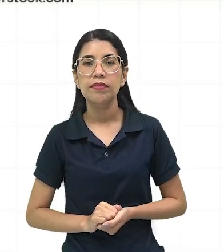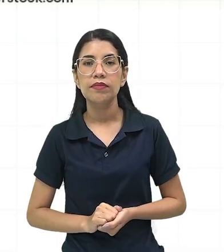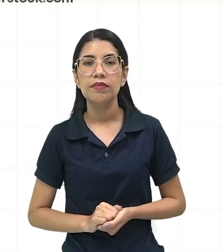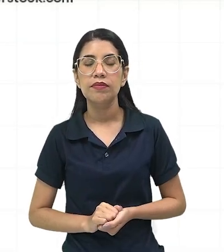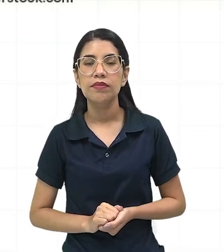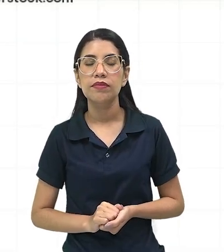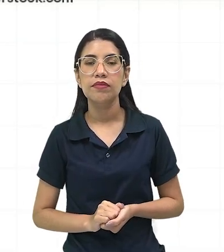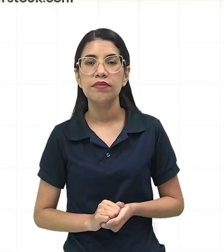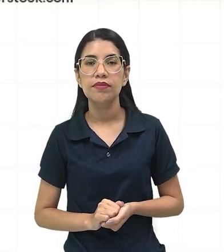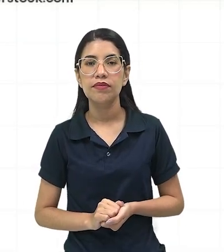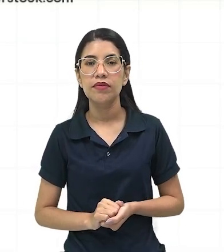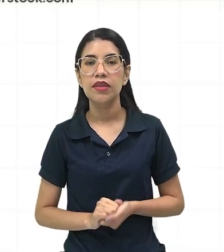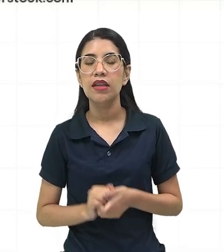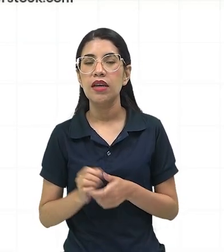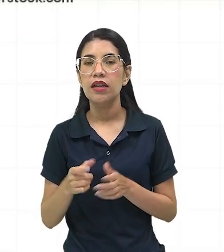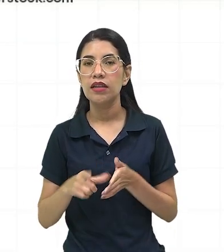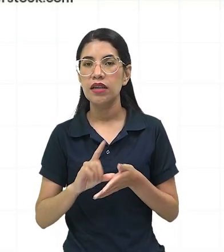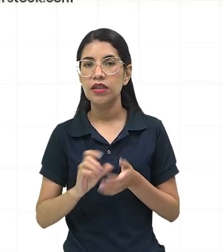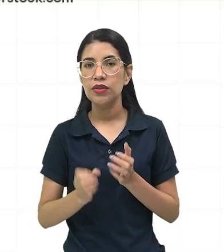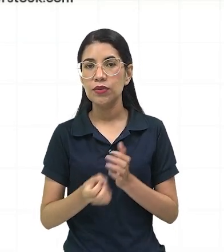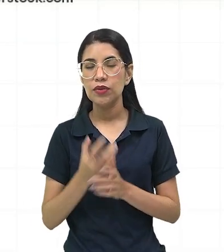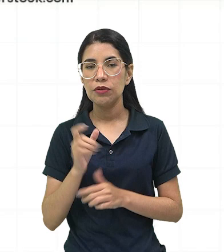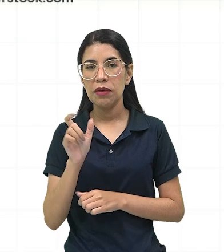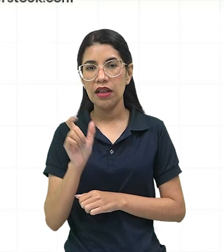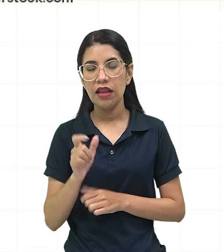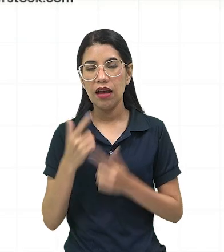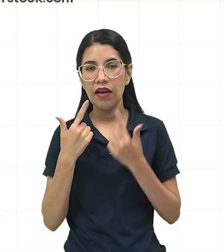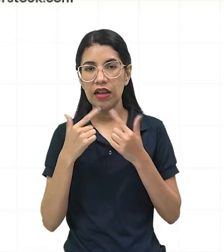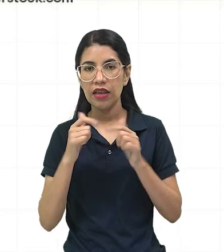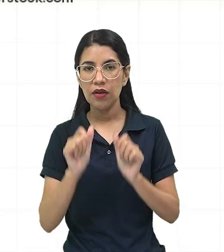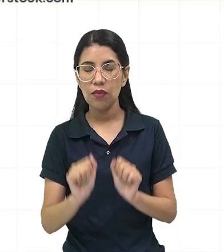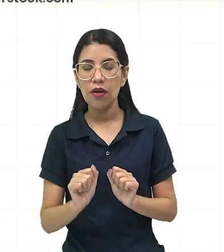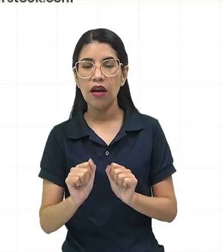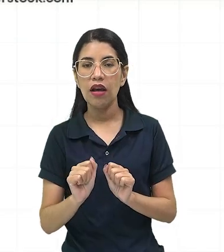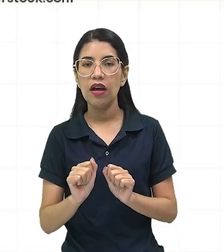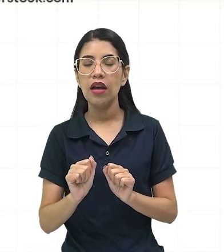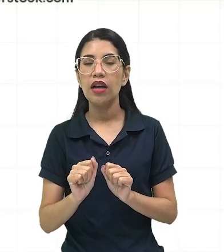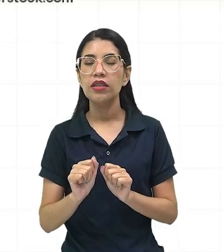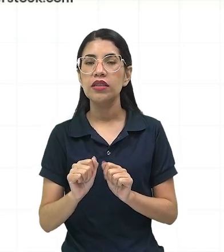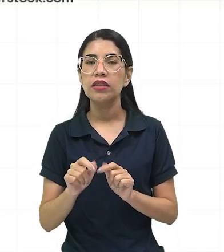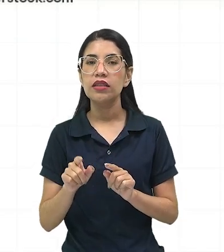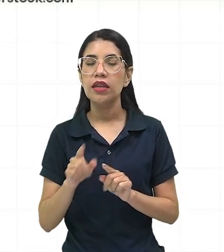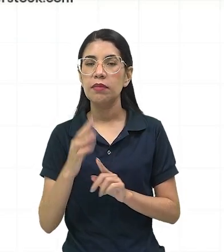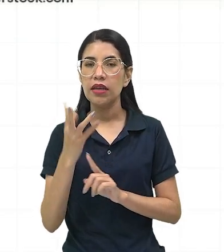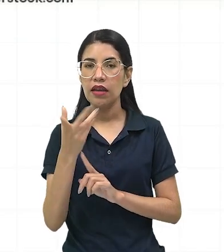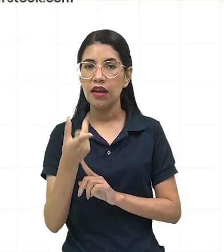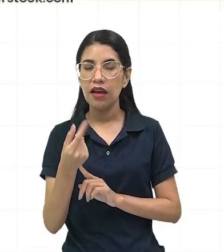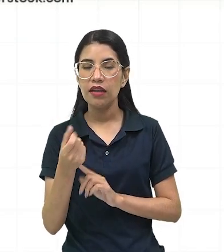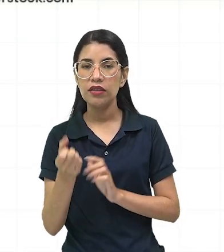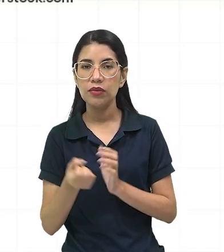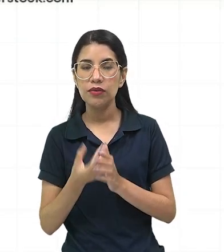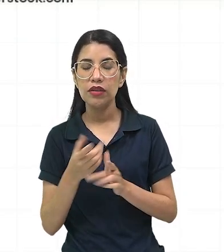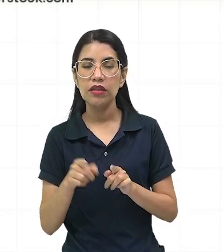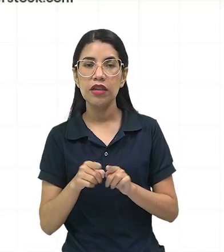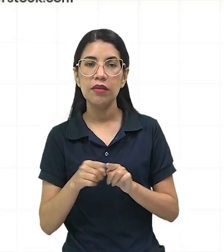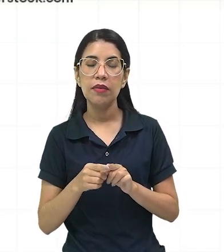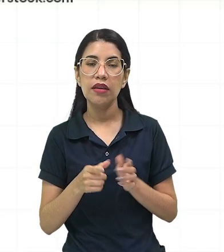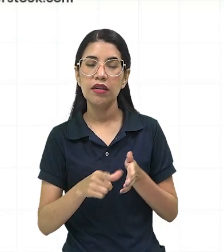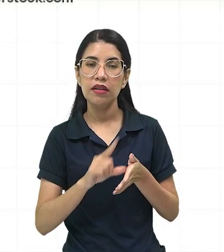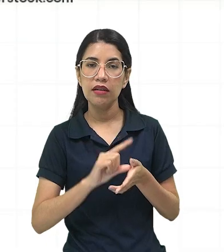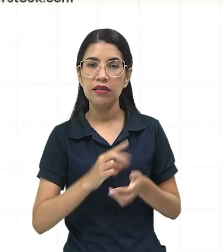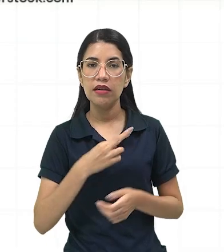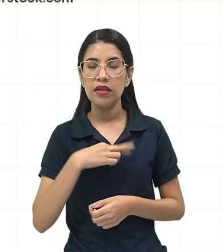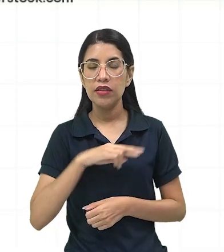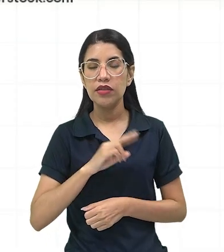das artes, antes mesmo da linguagem racional, a religião ela foi